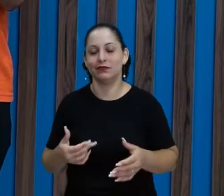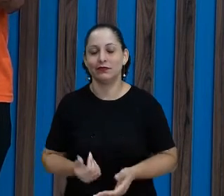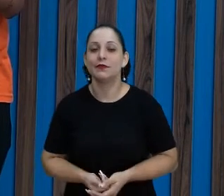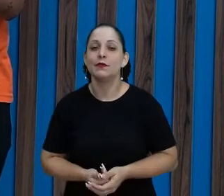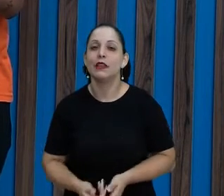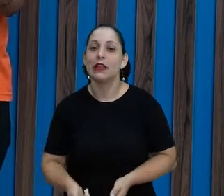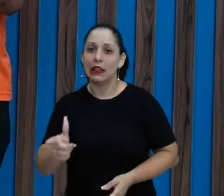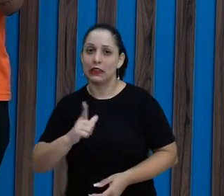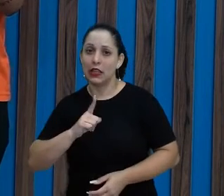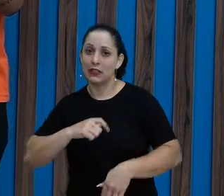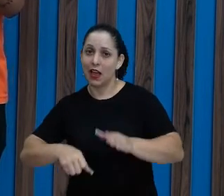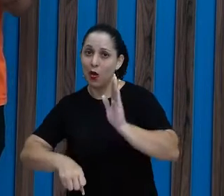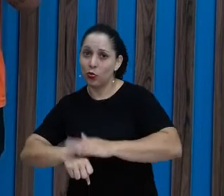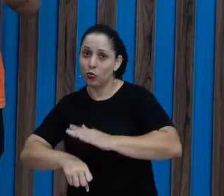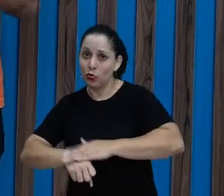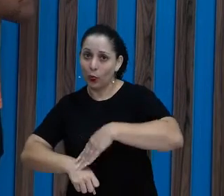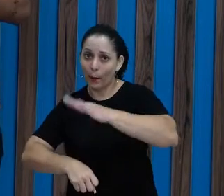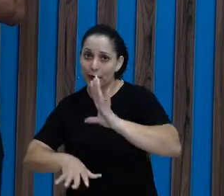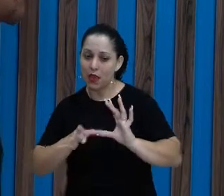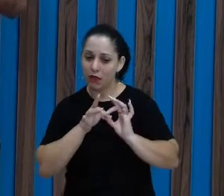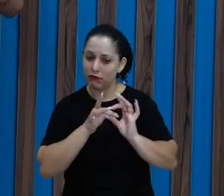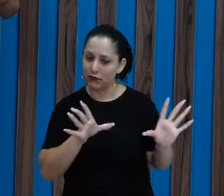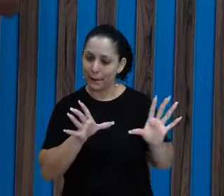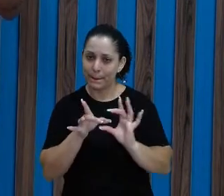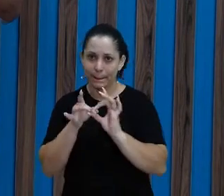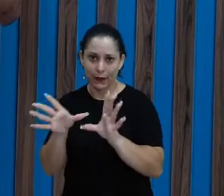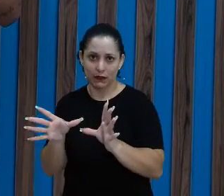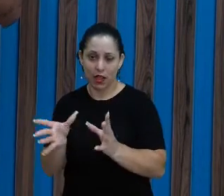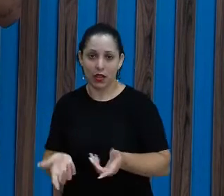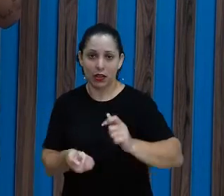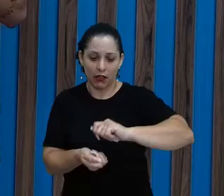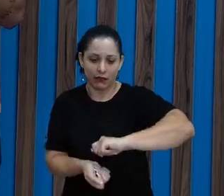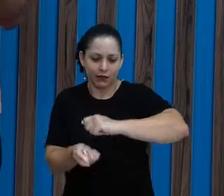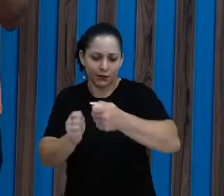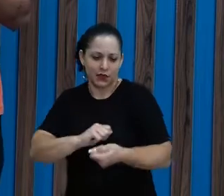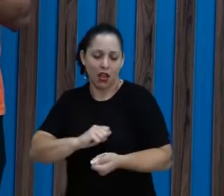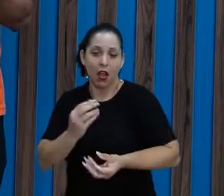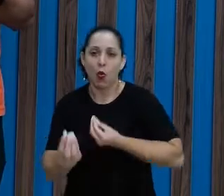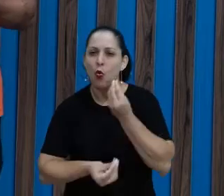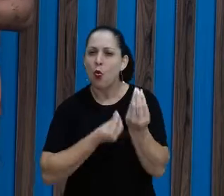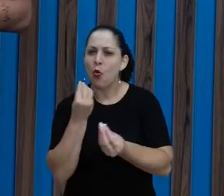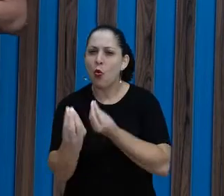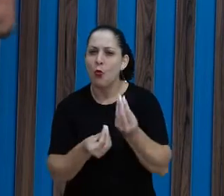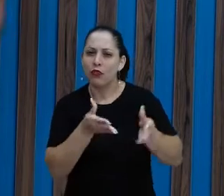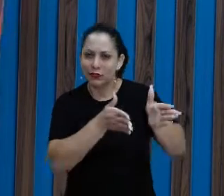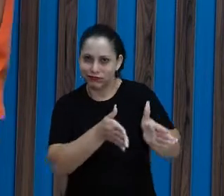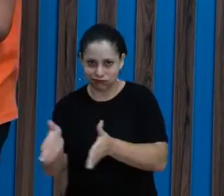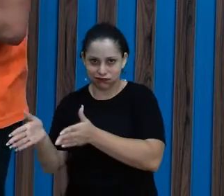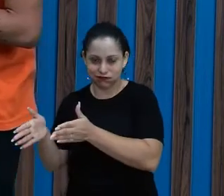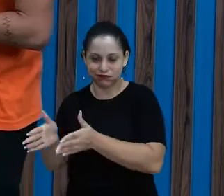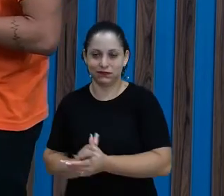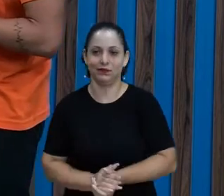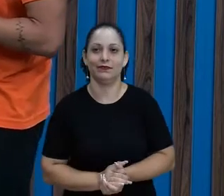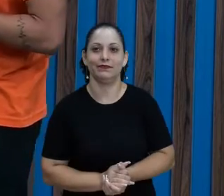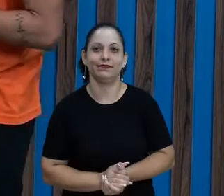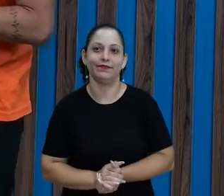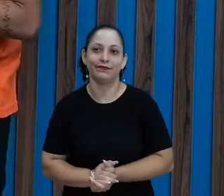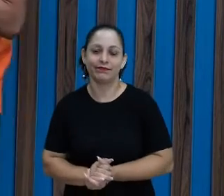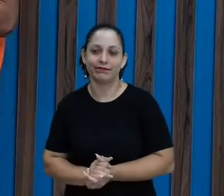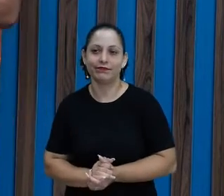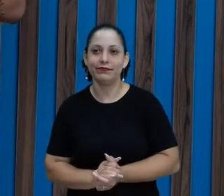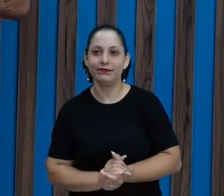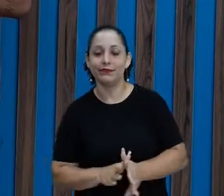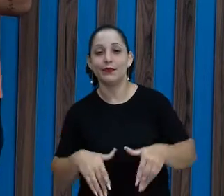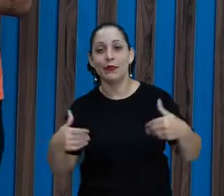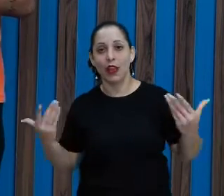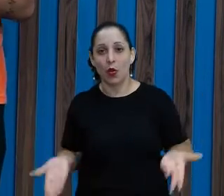eles têm uma autonomia de dizer como é que eles vão funcionar. Beleza?